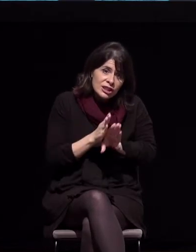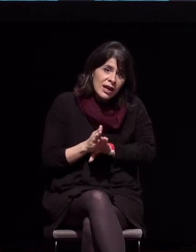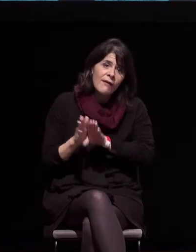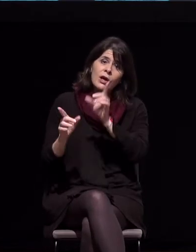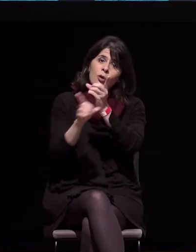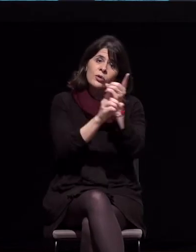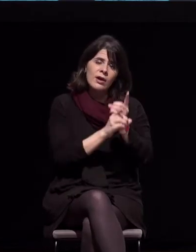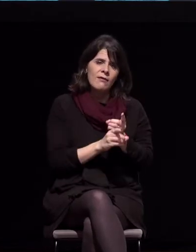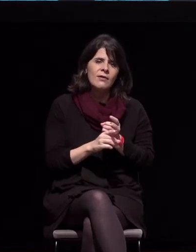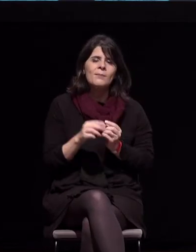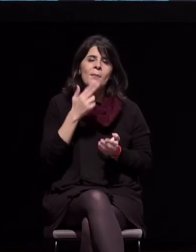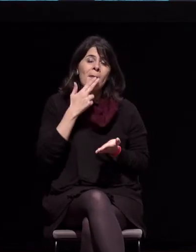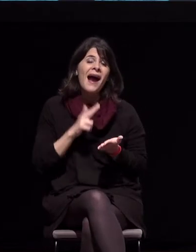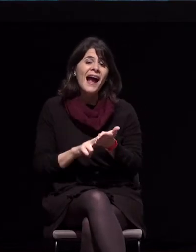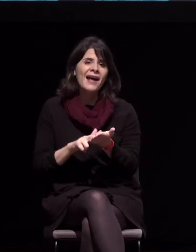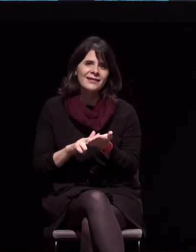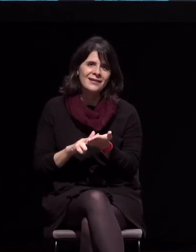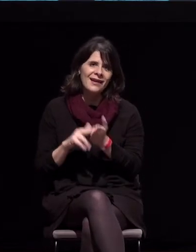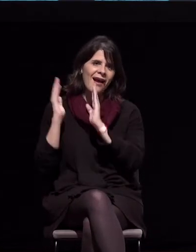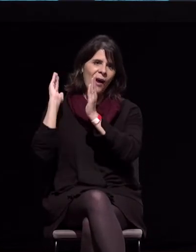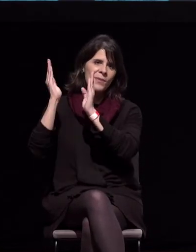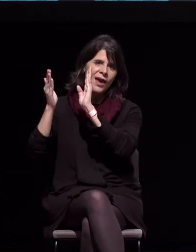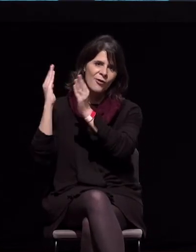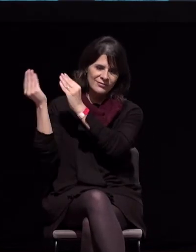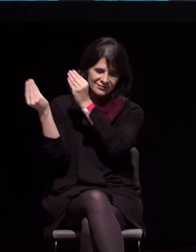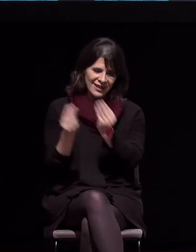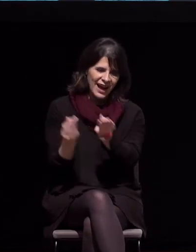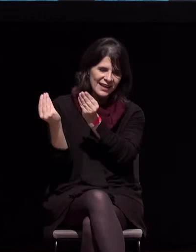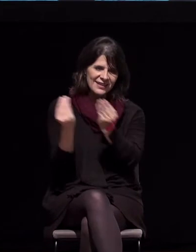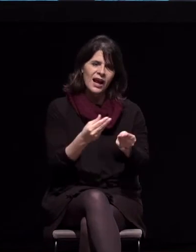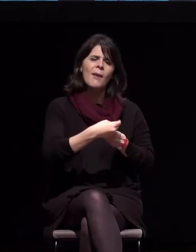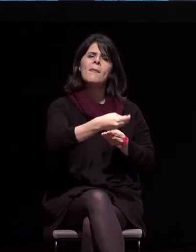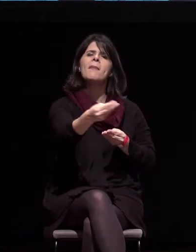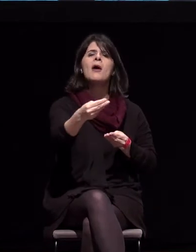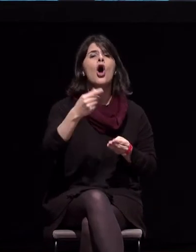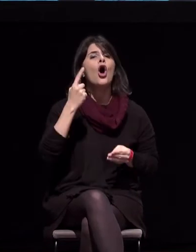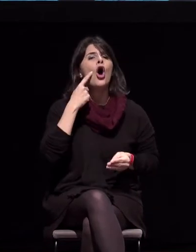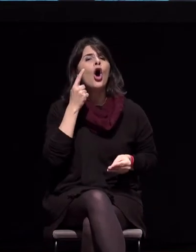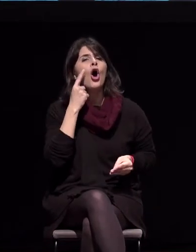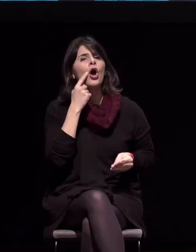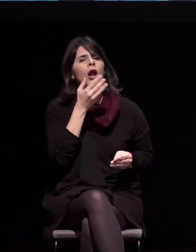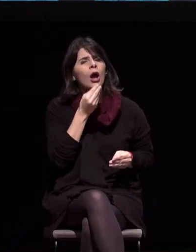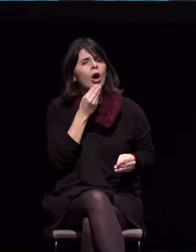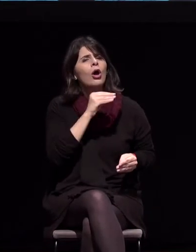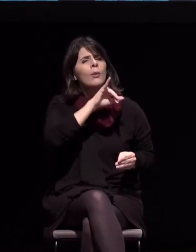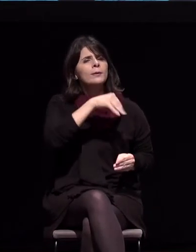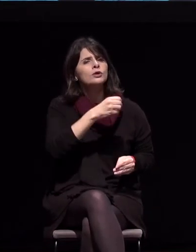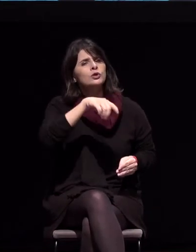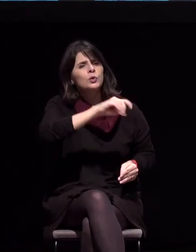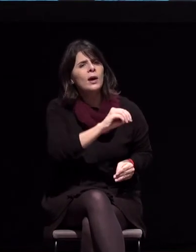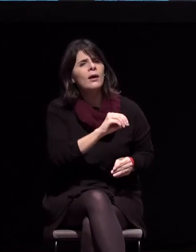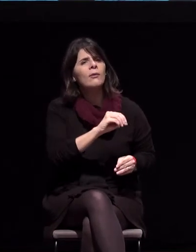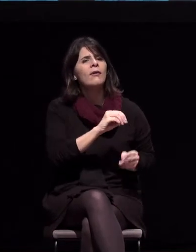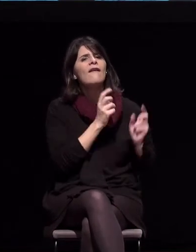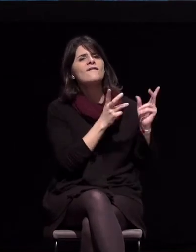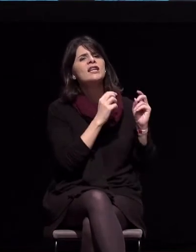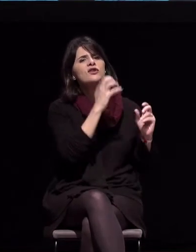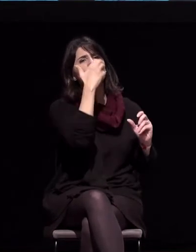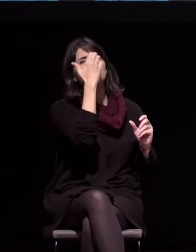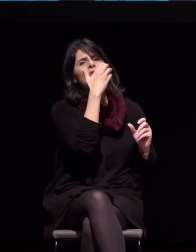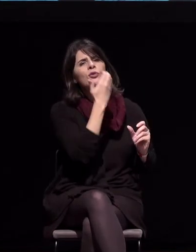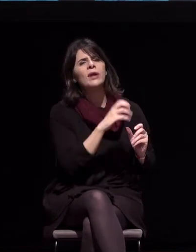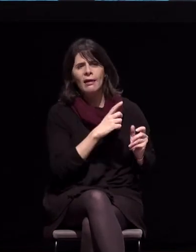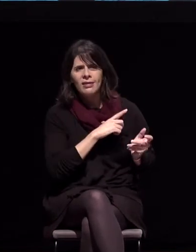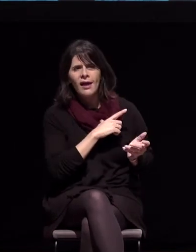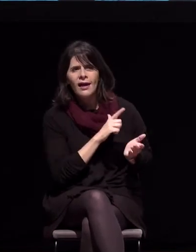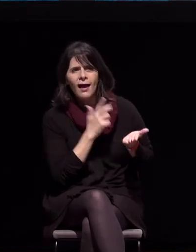Praça Silva Romero. E aí, olha, a carta do João da Quitanda chegou. Todo mundo sabia quem era o João da Quitanda. E